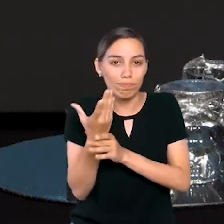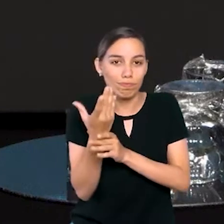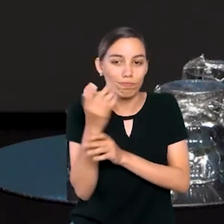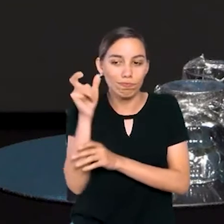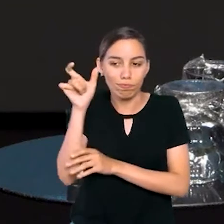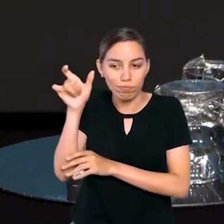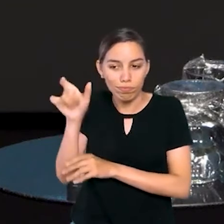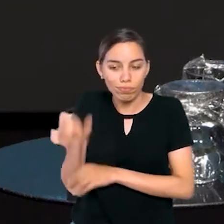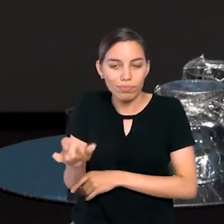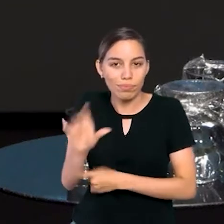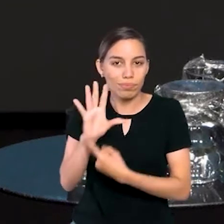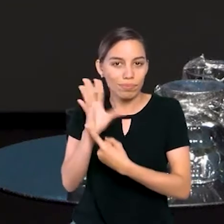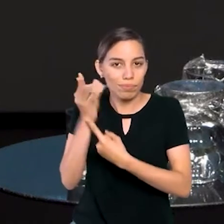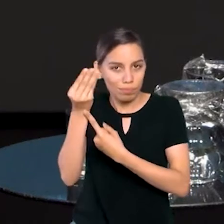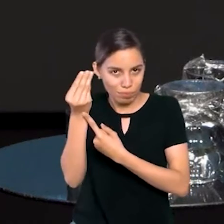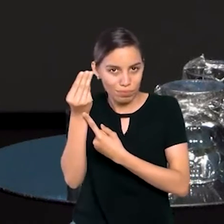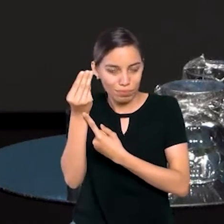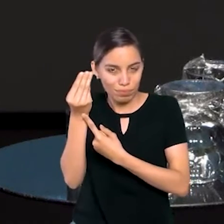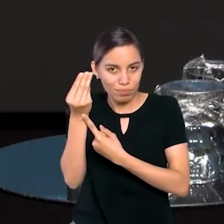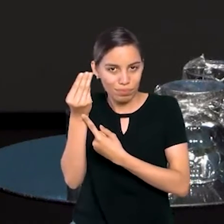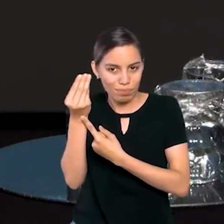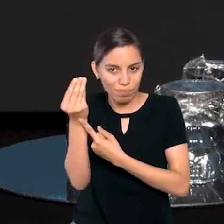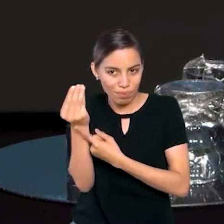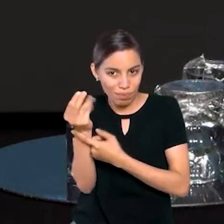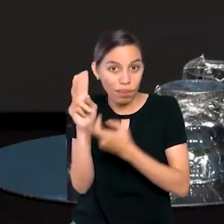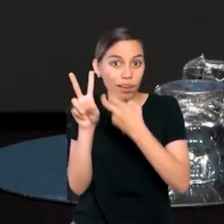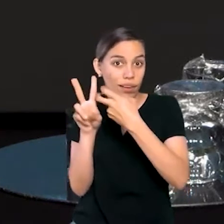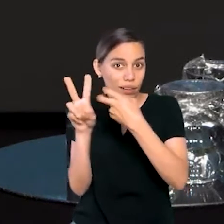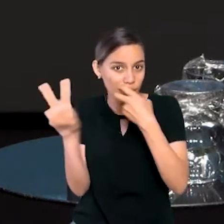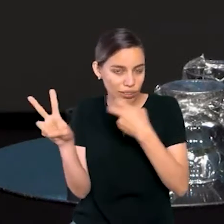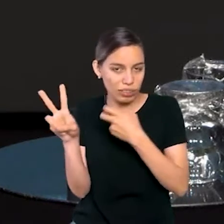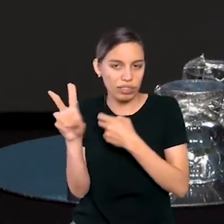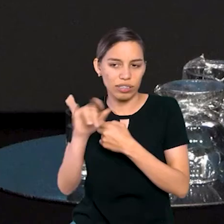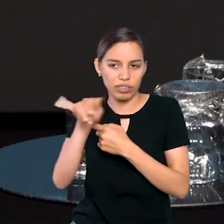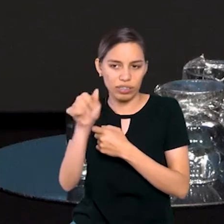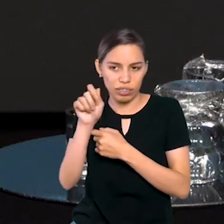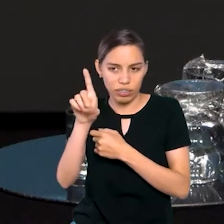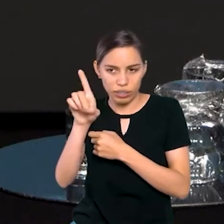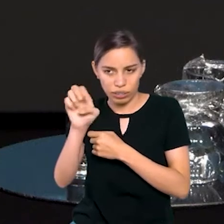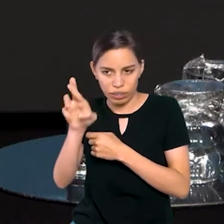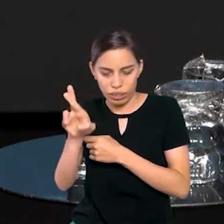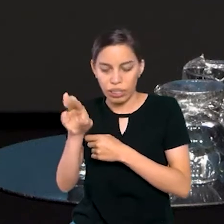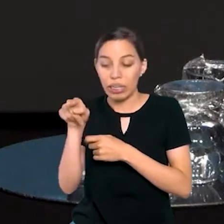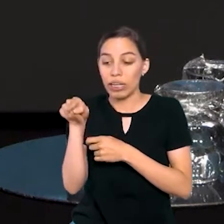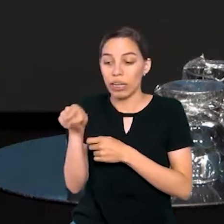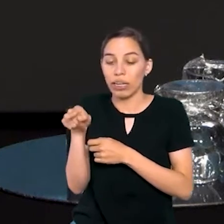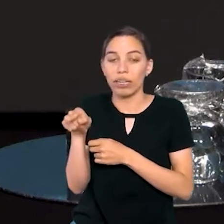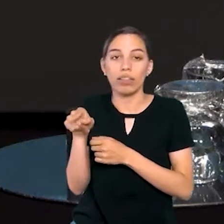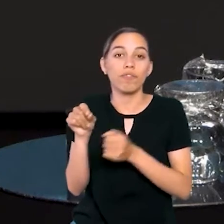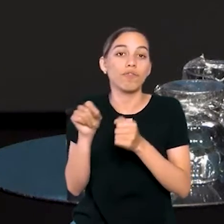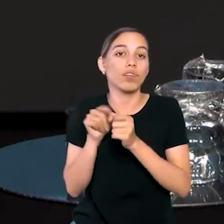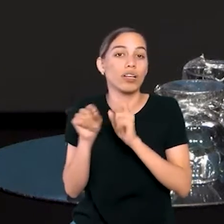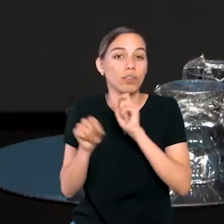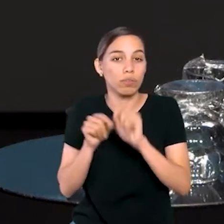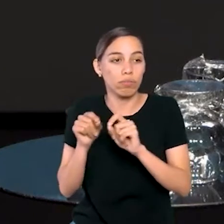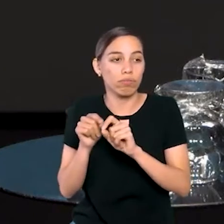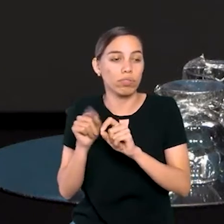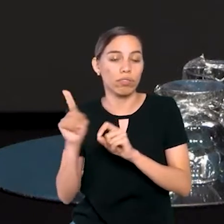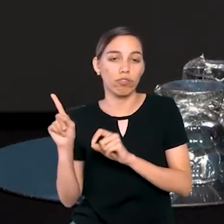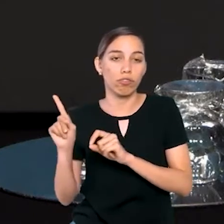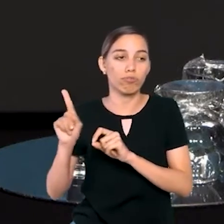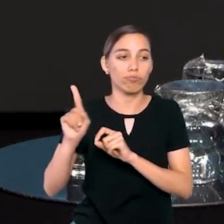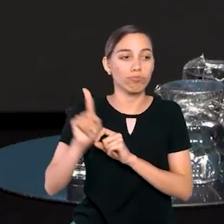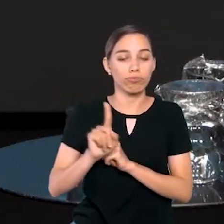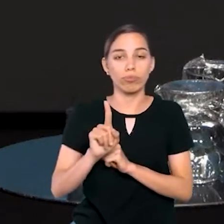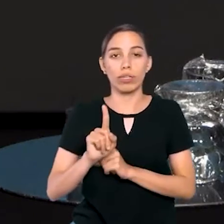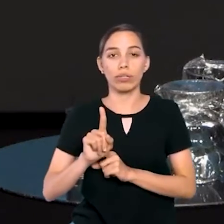um artista indígena, o Jaider Isbel, quando ele estava fazendo uma dessas intervenções